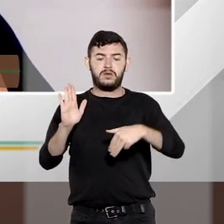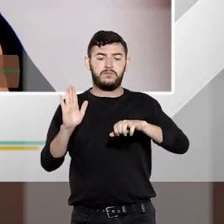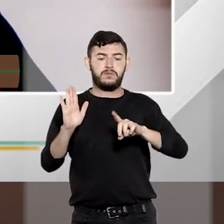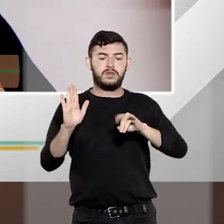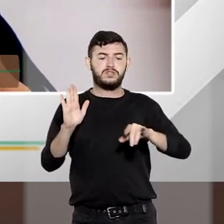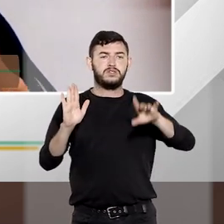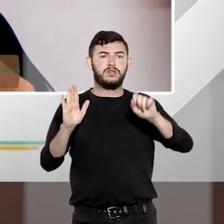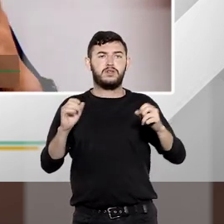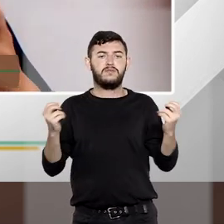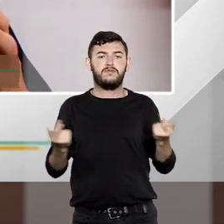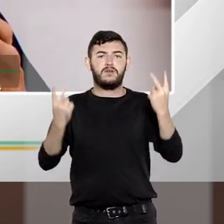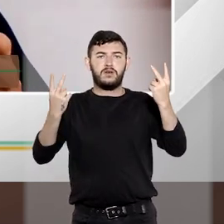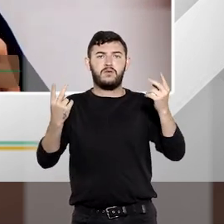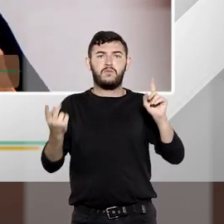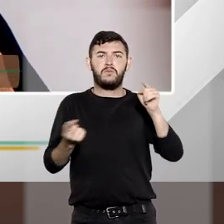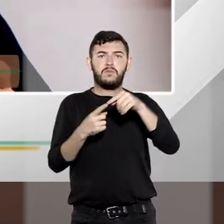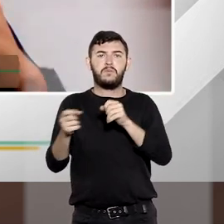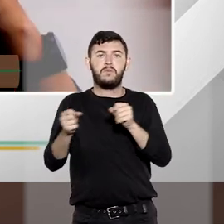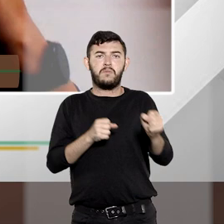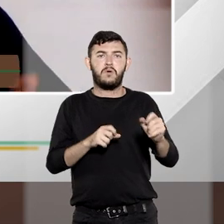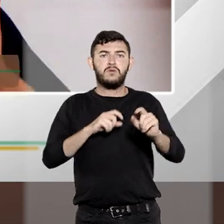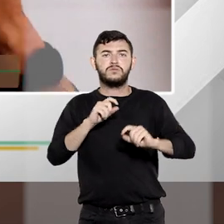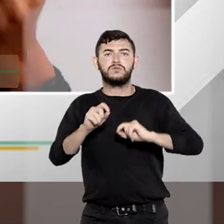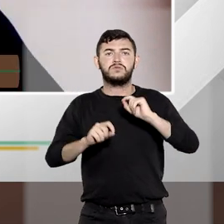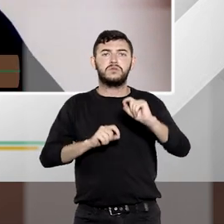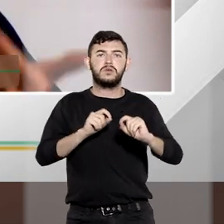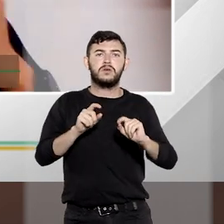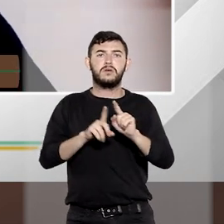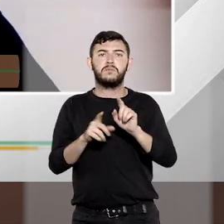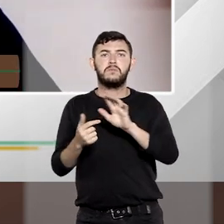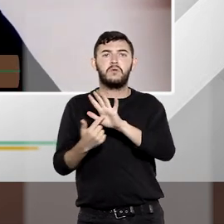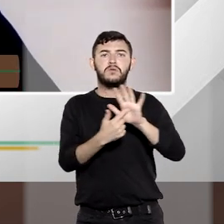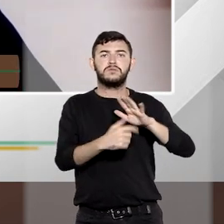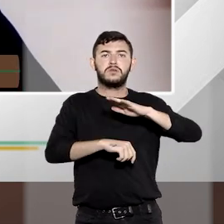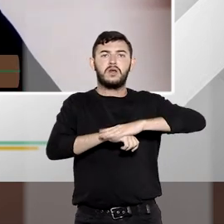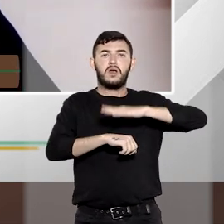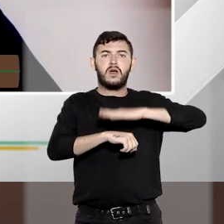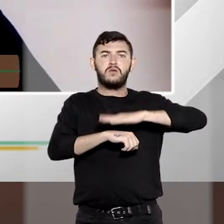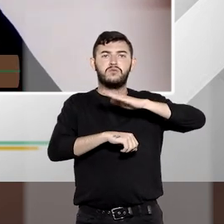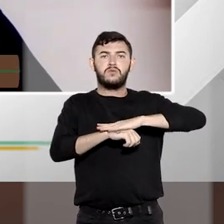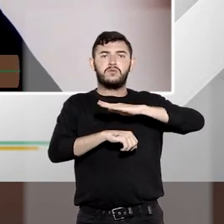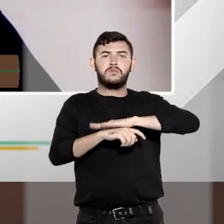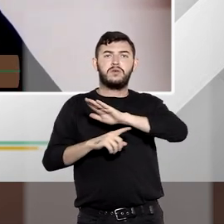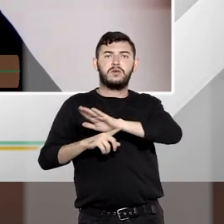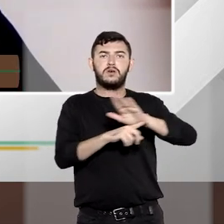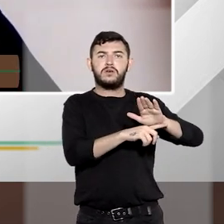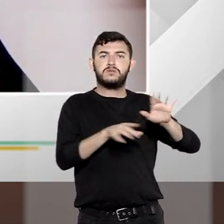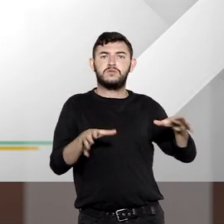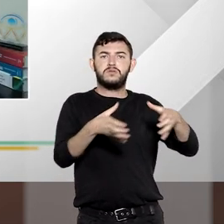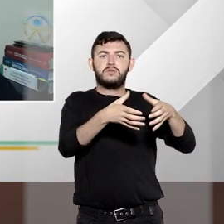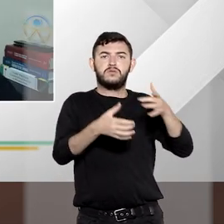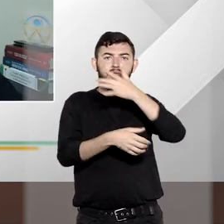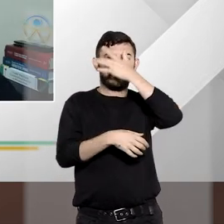valiosas que tragam realmente aquela questão de autonomia para as pessoas com deficiência.